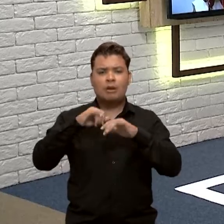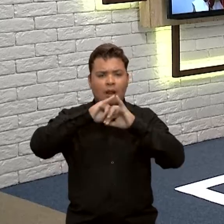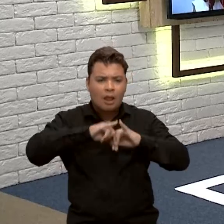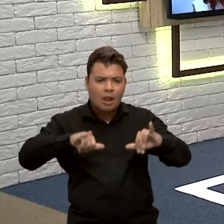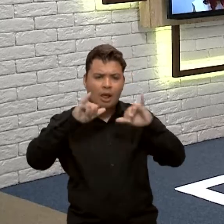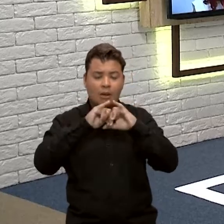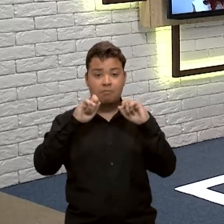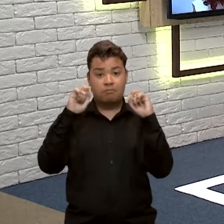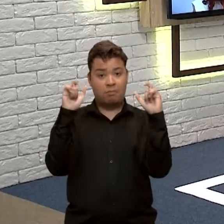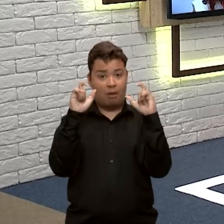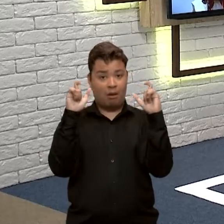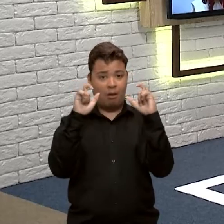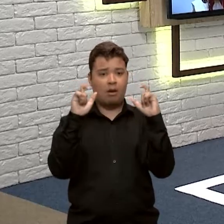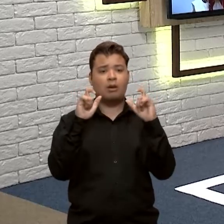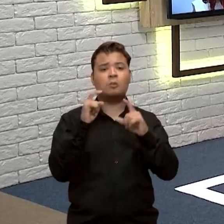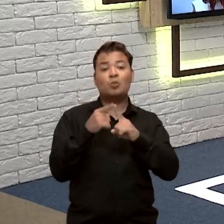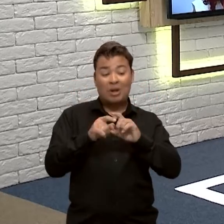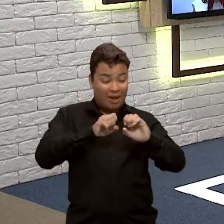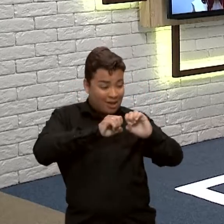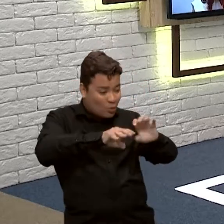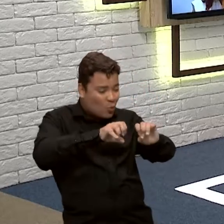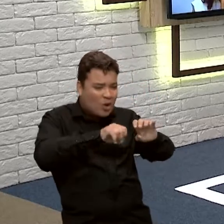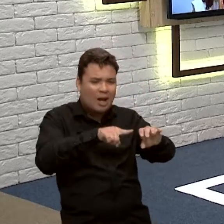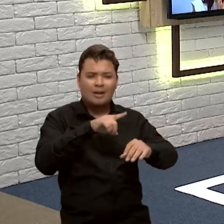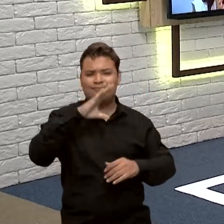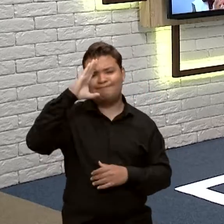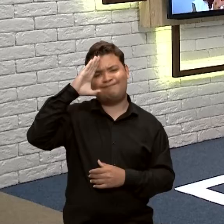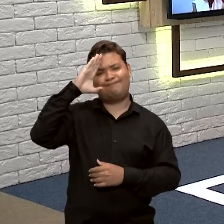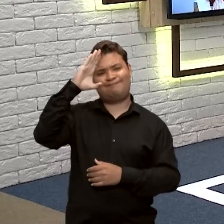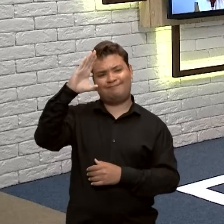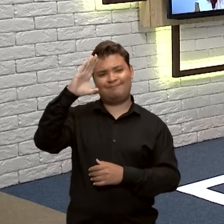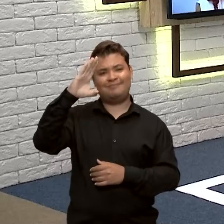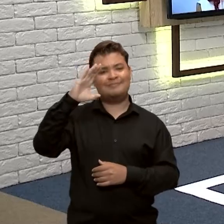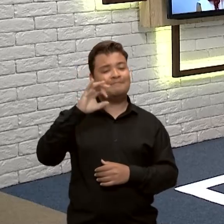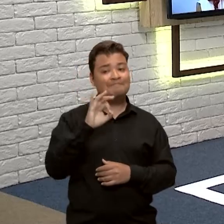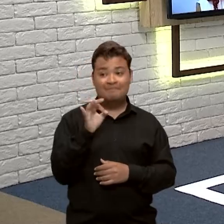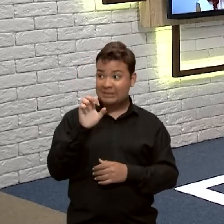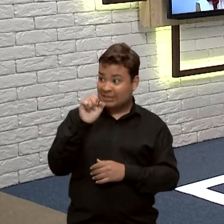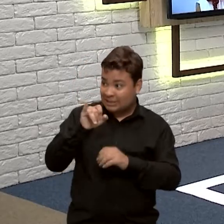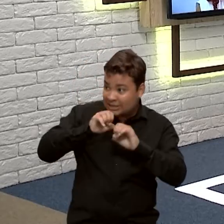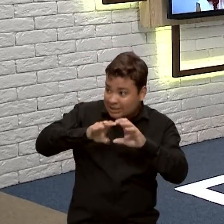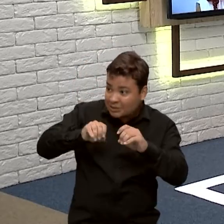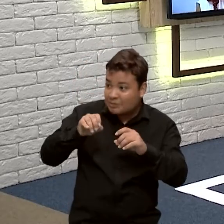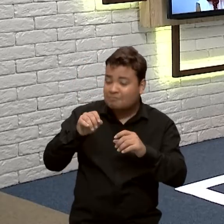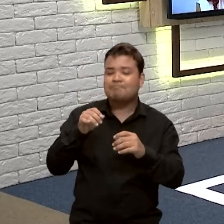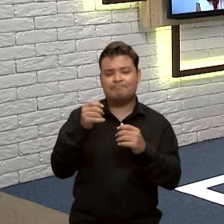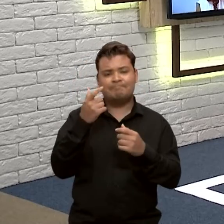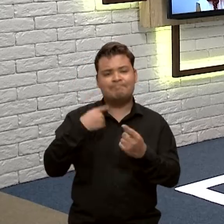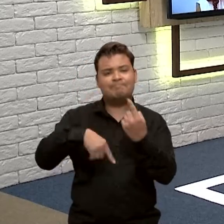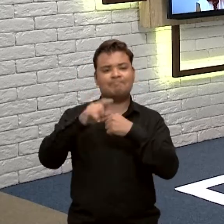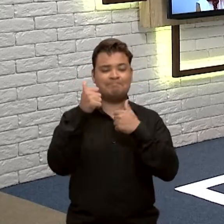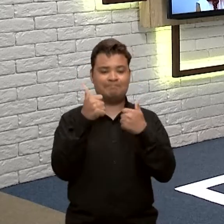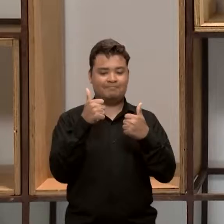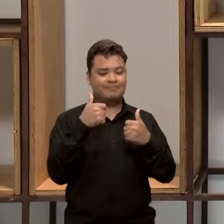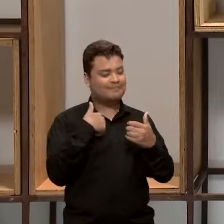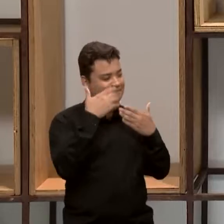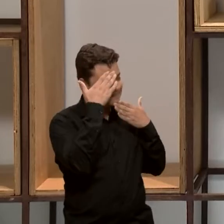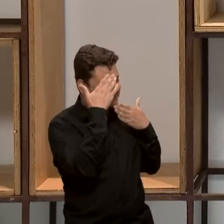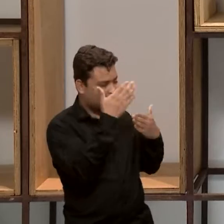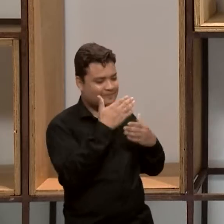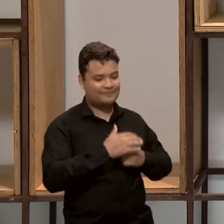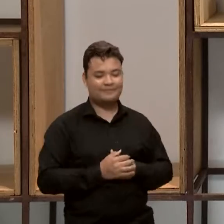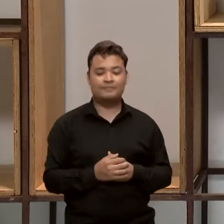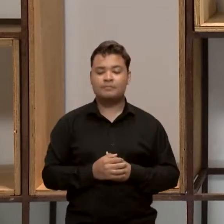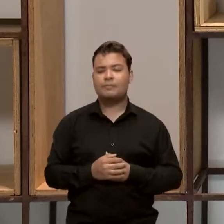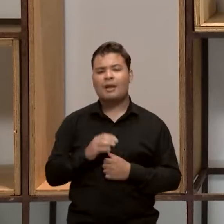conscientização. A educação é um caminho sem volta, né? Okay. Então, muito obrigada. quando a gente começa a educar, dá certo. Obrigada. E a gente